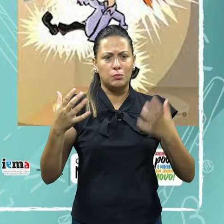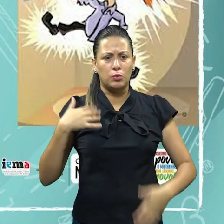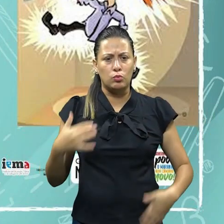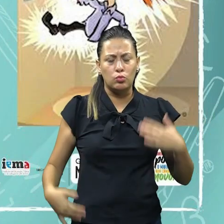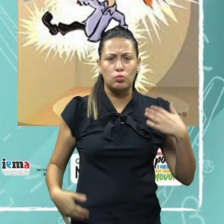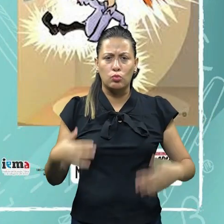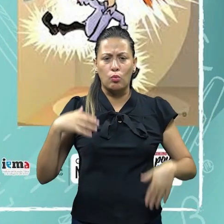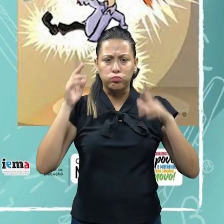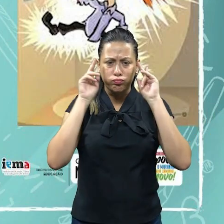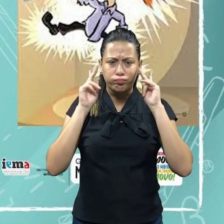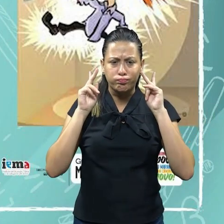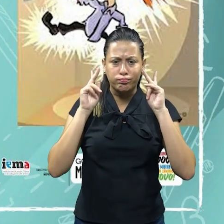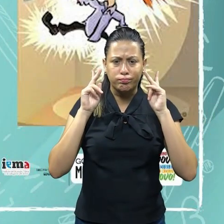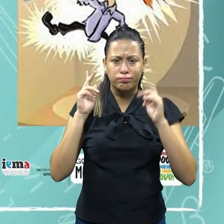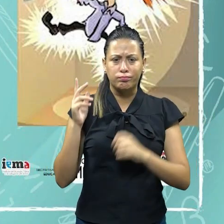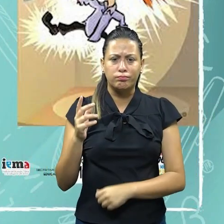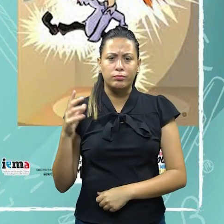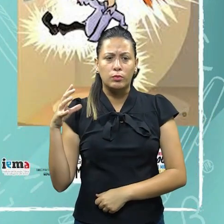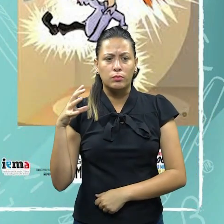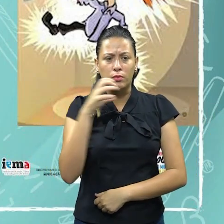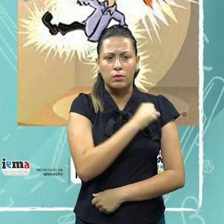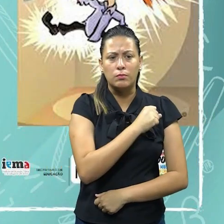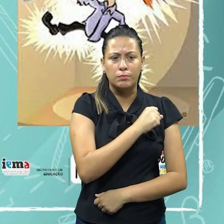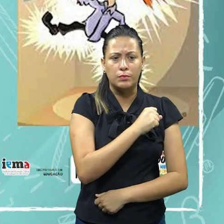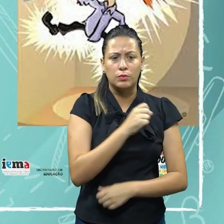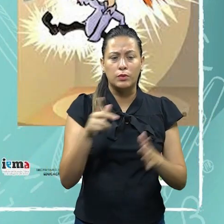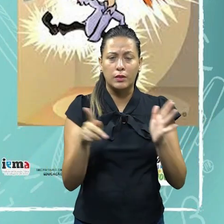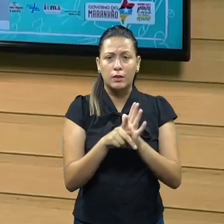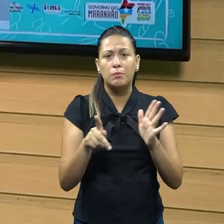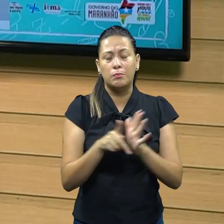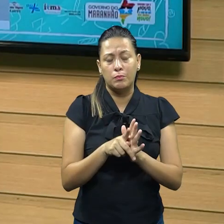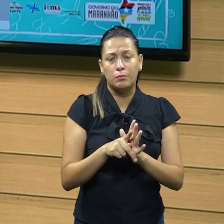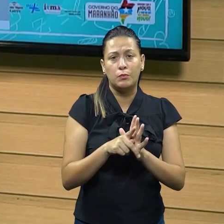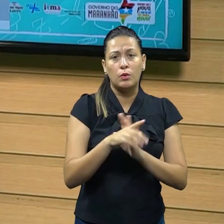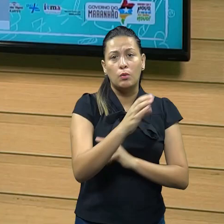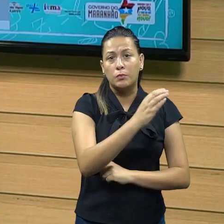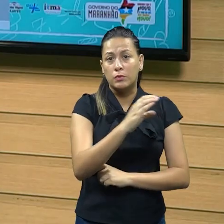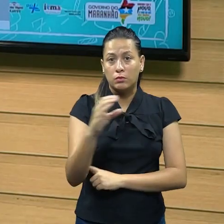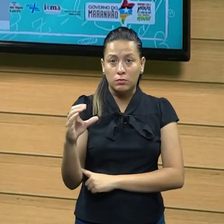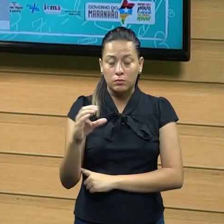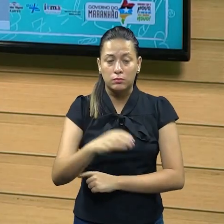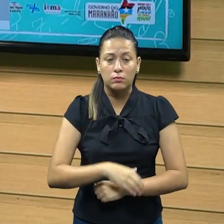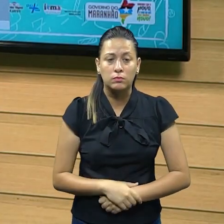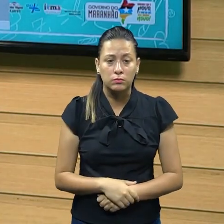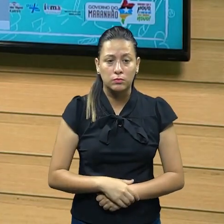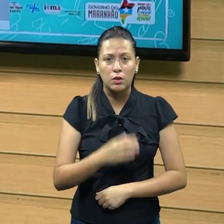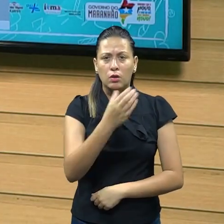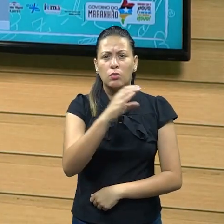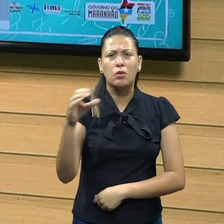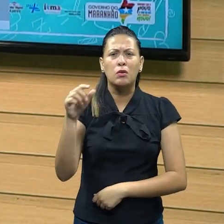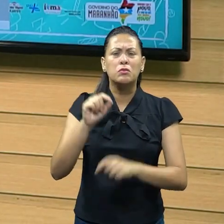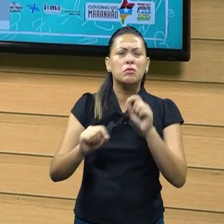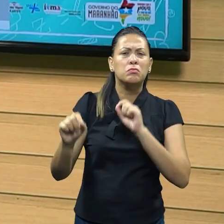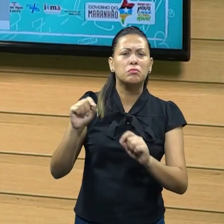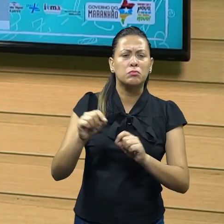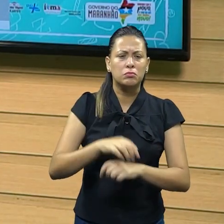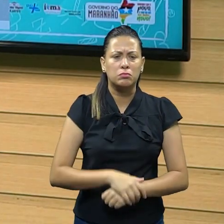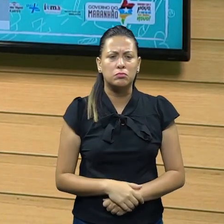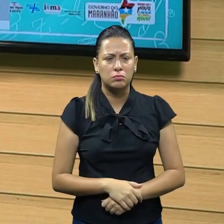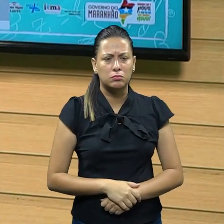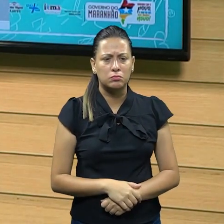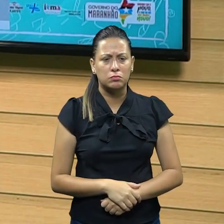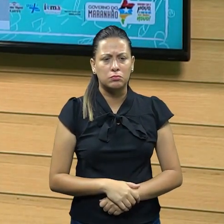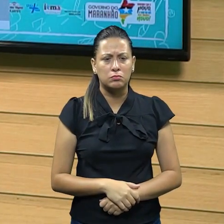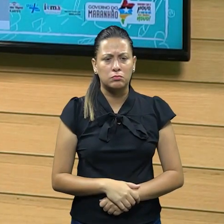humano ocasionado pela passagem da corrente elétrica. Corrente elétrica, só para a gente relembrar, é o fluxo